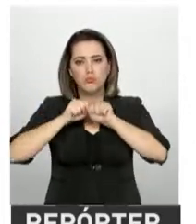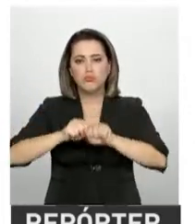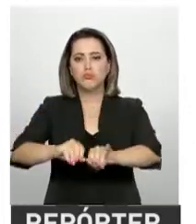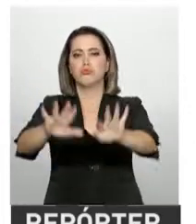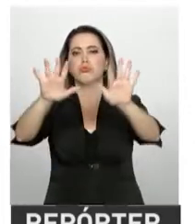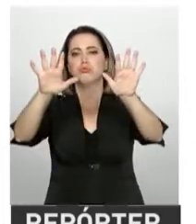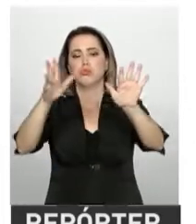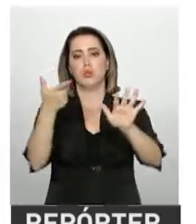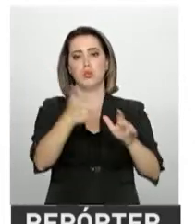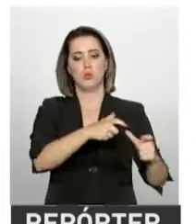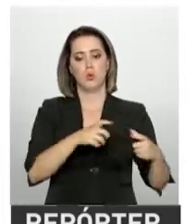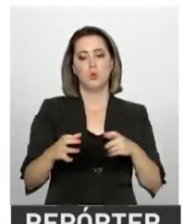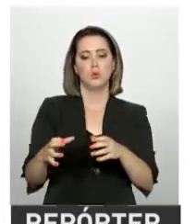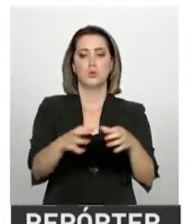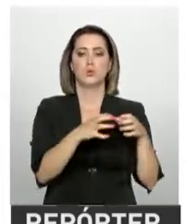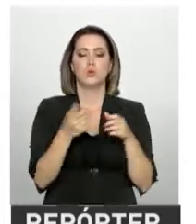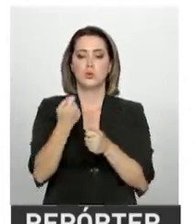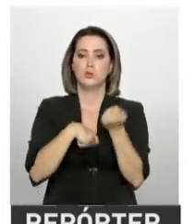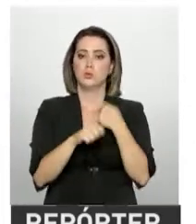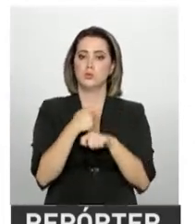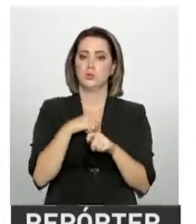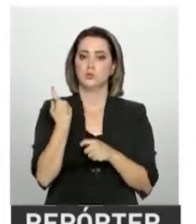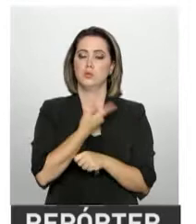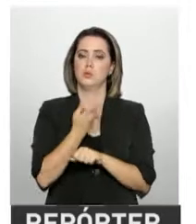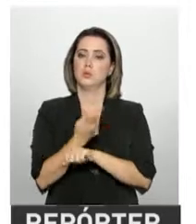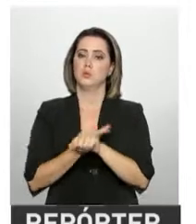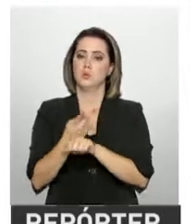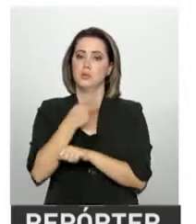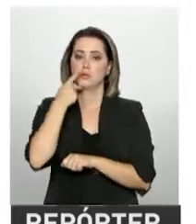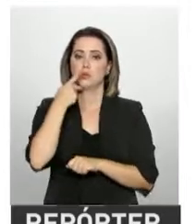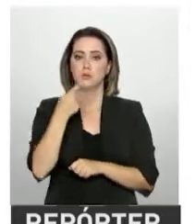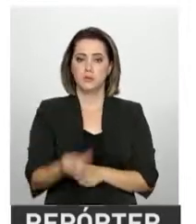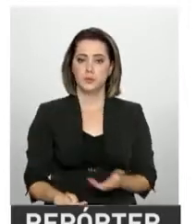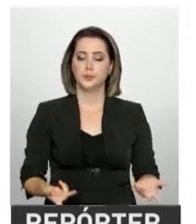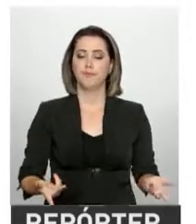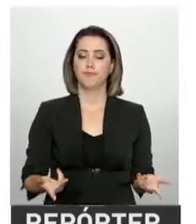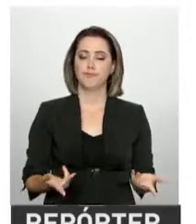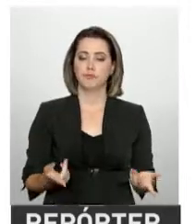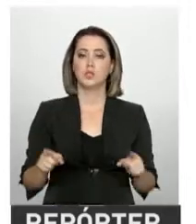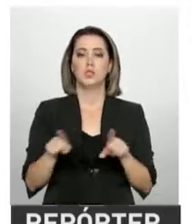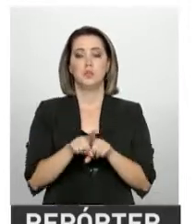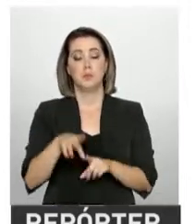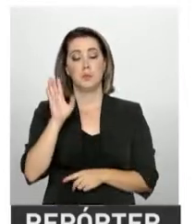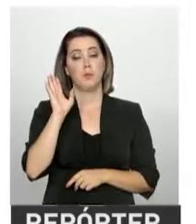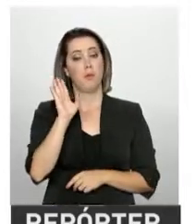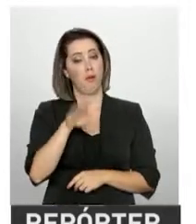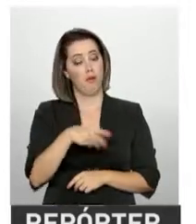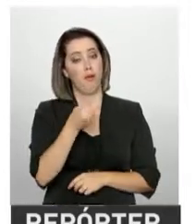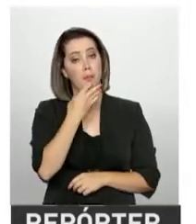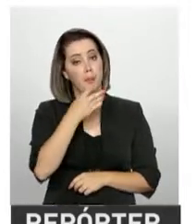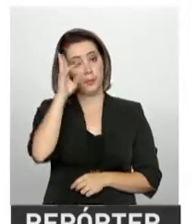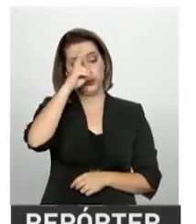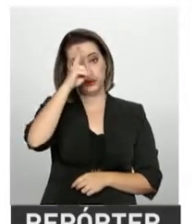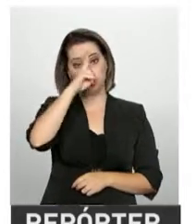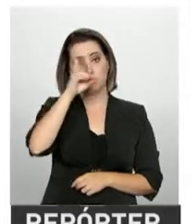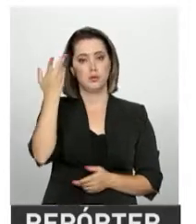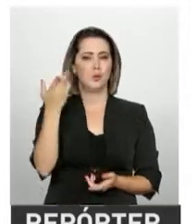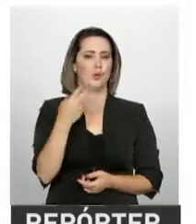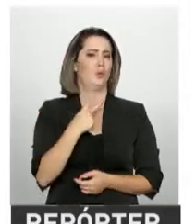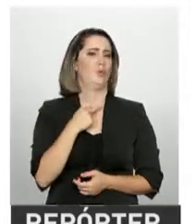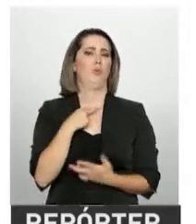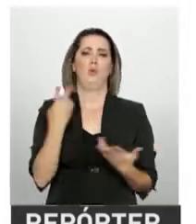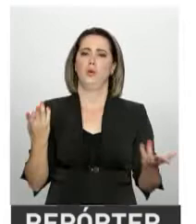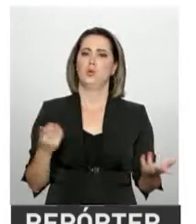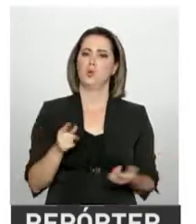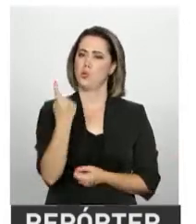áreas e setores da economia como a gente procurou aqui dizer e por último é sempre bom lembrar que é impossível um país